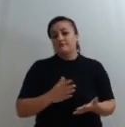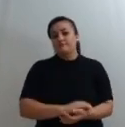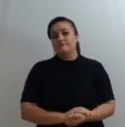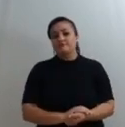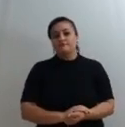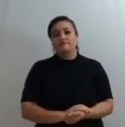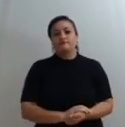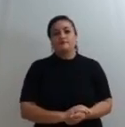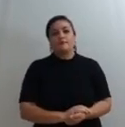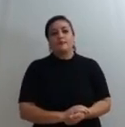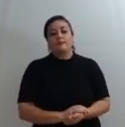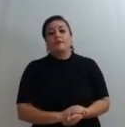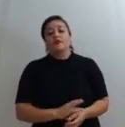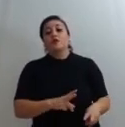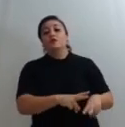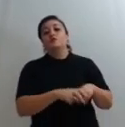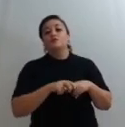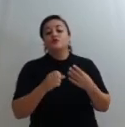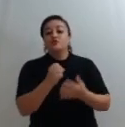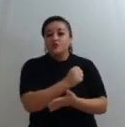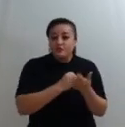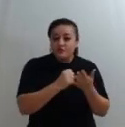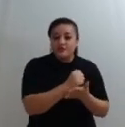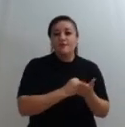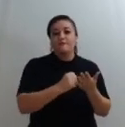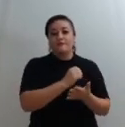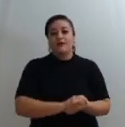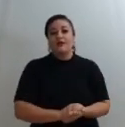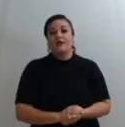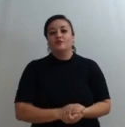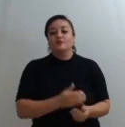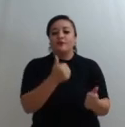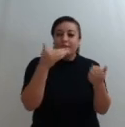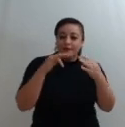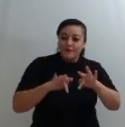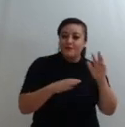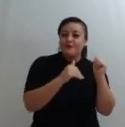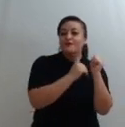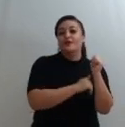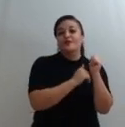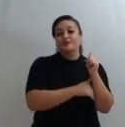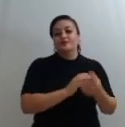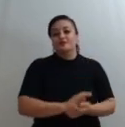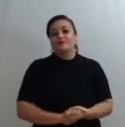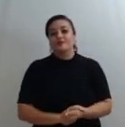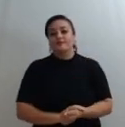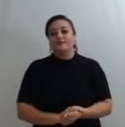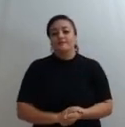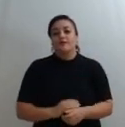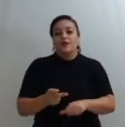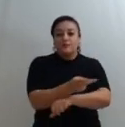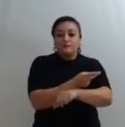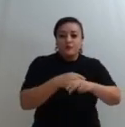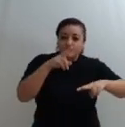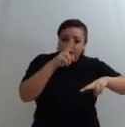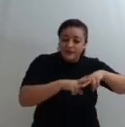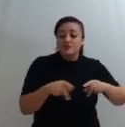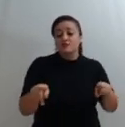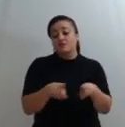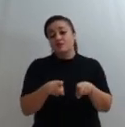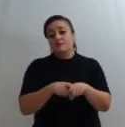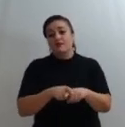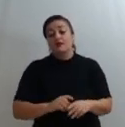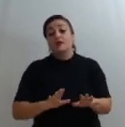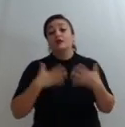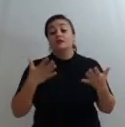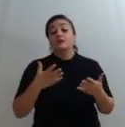as razões e os fundamentos que levaram à quebra dos sigilos fiscais e buscas e apreensões. Então, o ministro